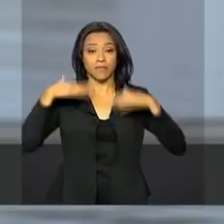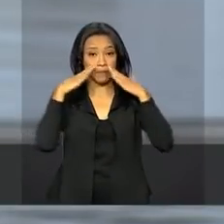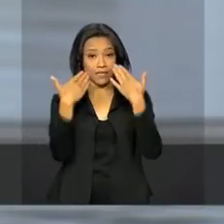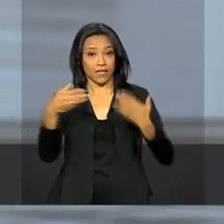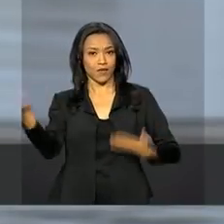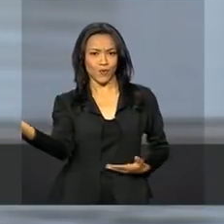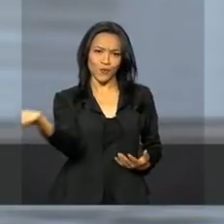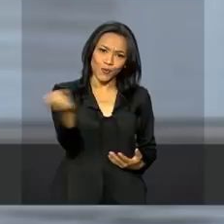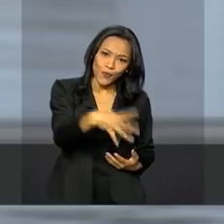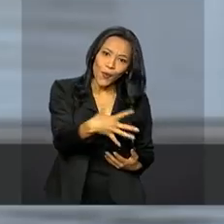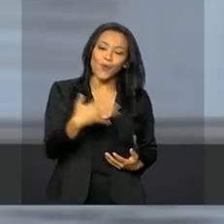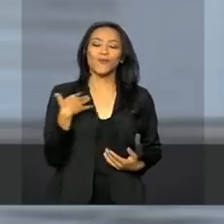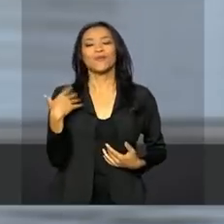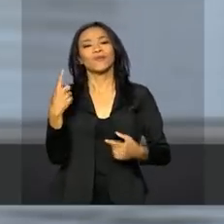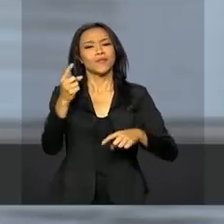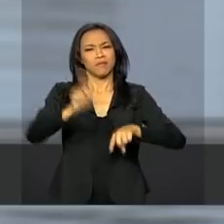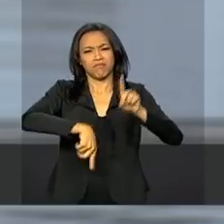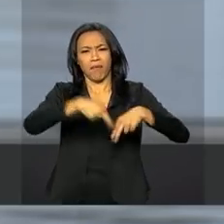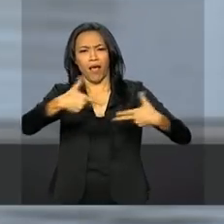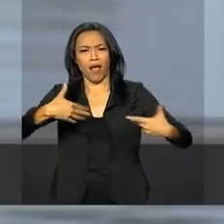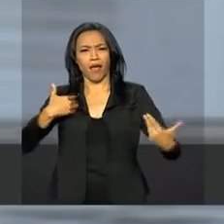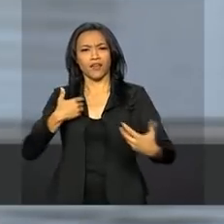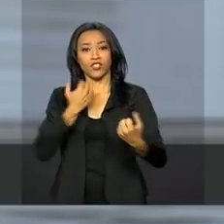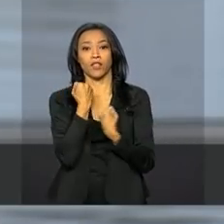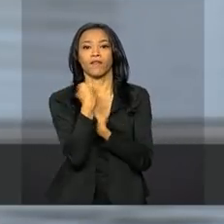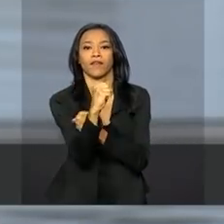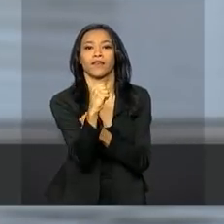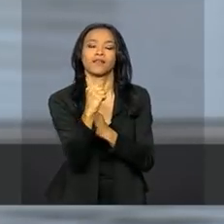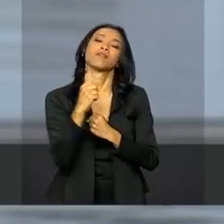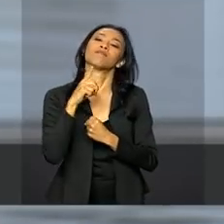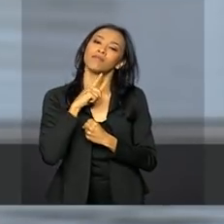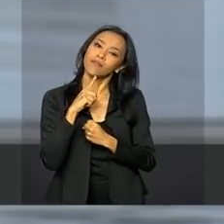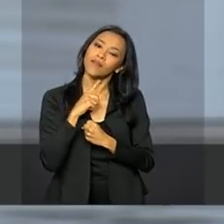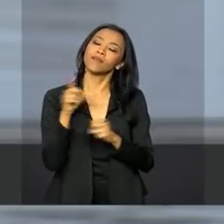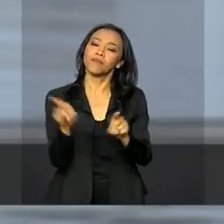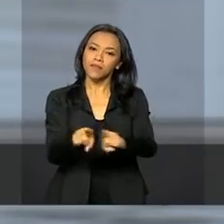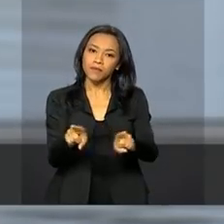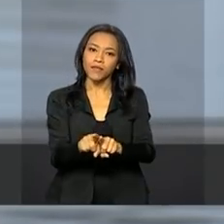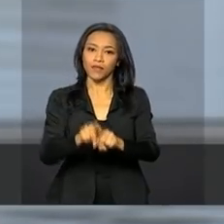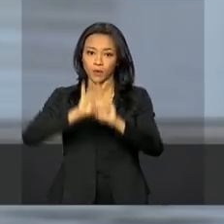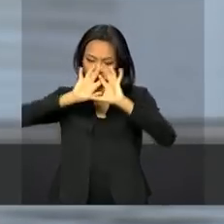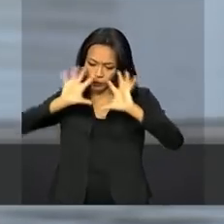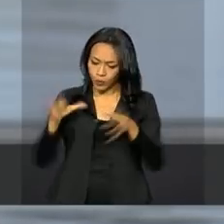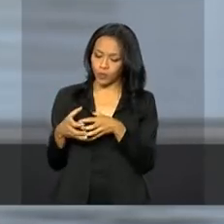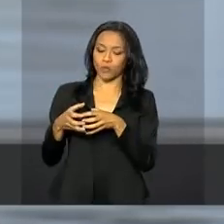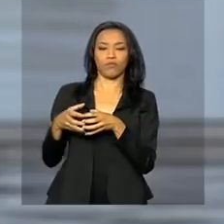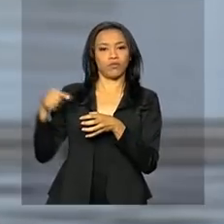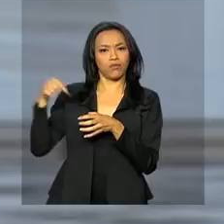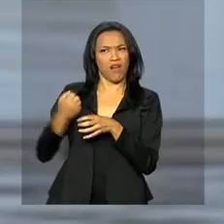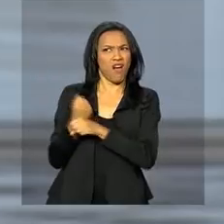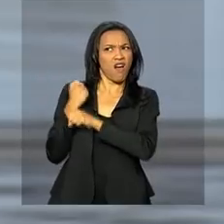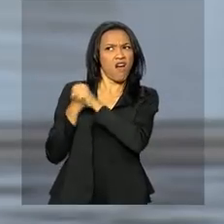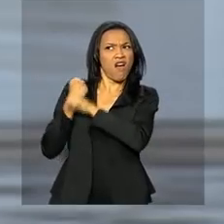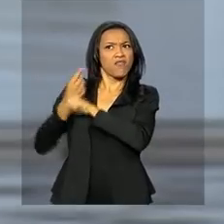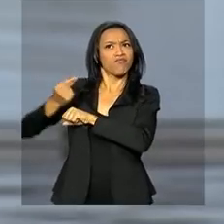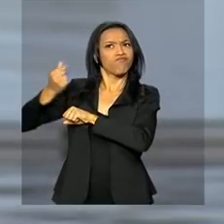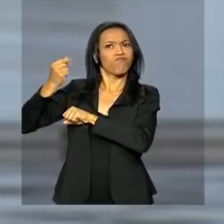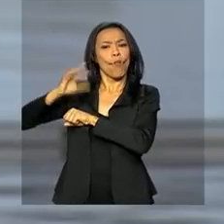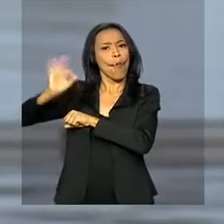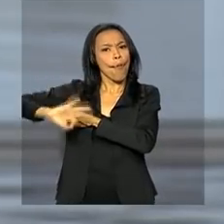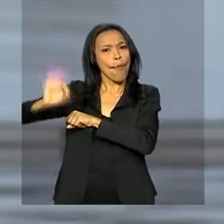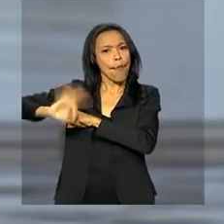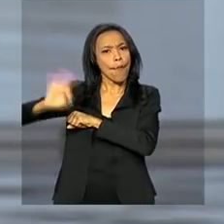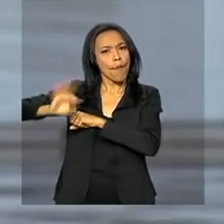novos produtos de defesa, assim como nós temos uma tropa especializada que há alguns anos não desfilava em